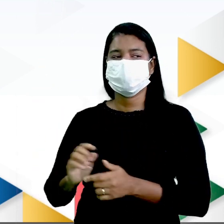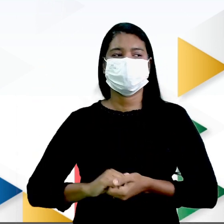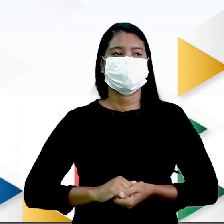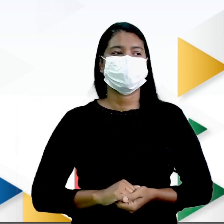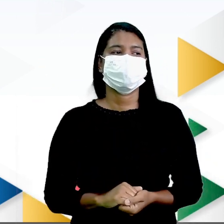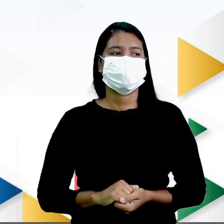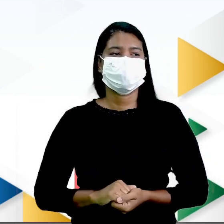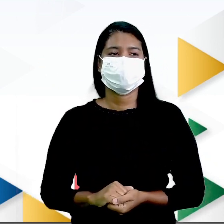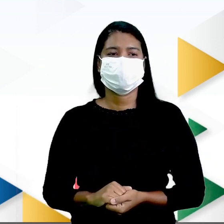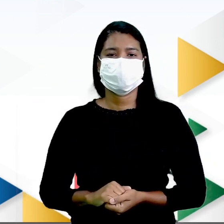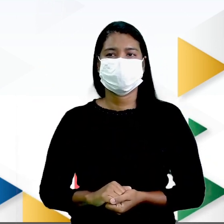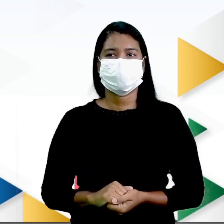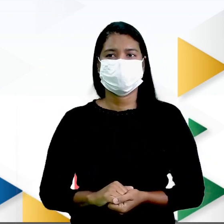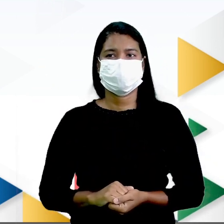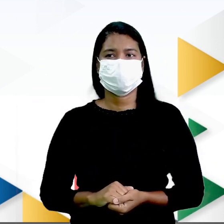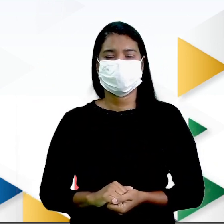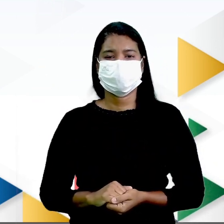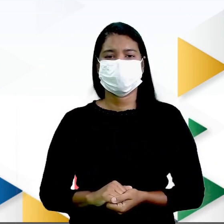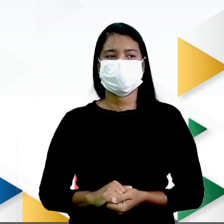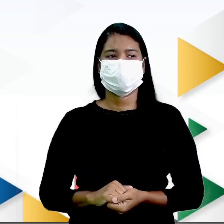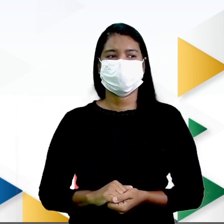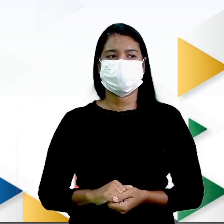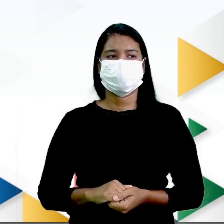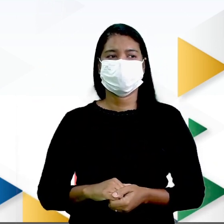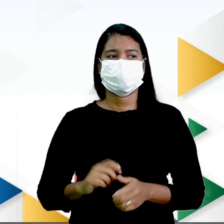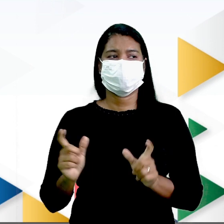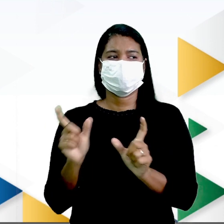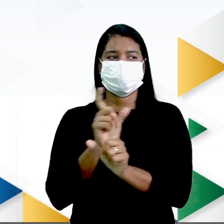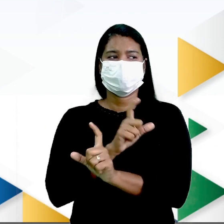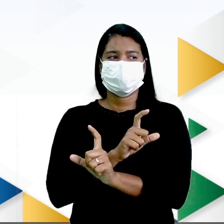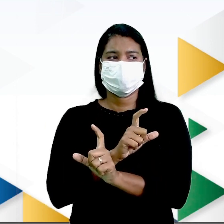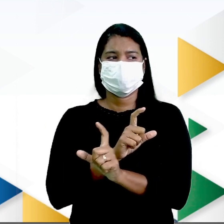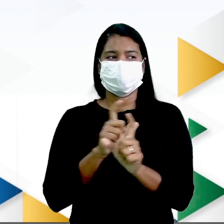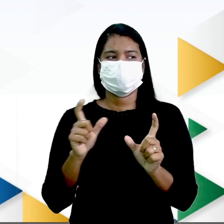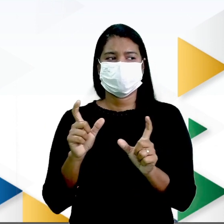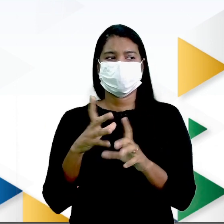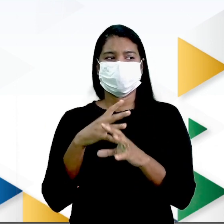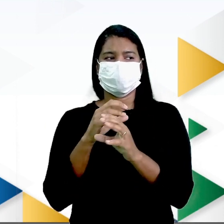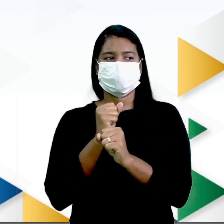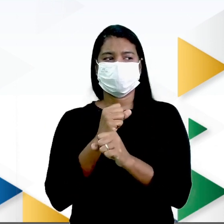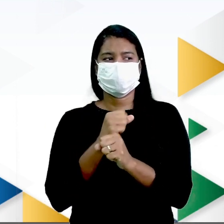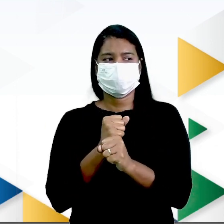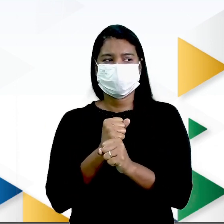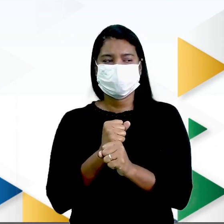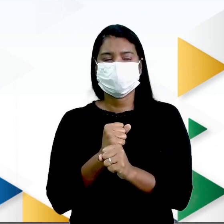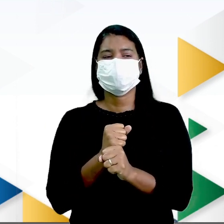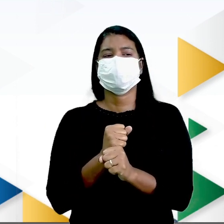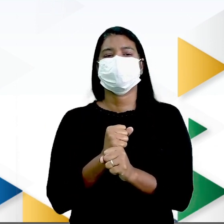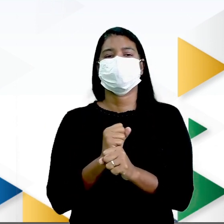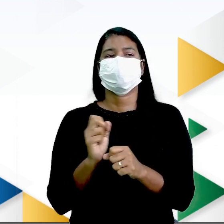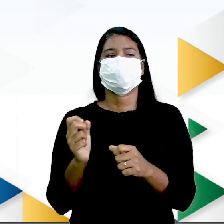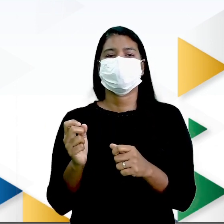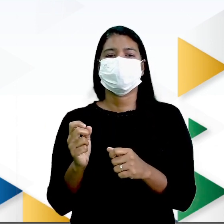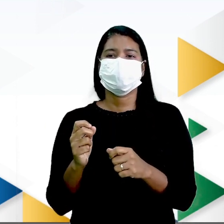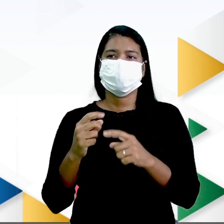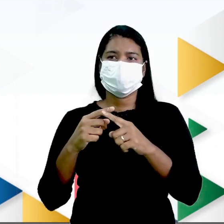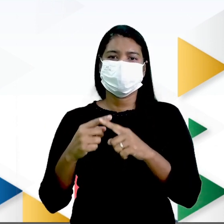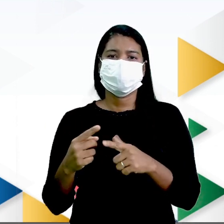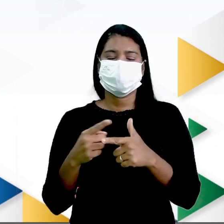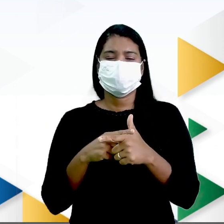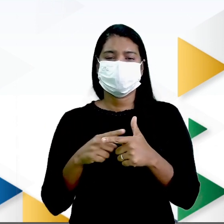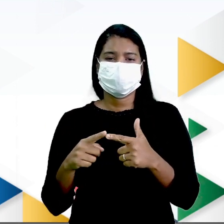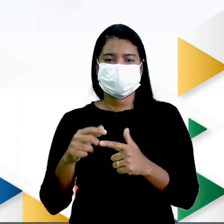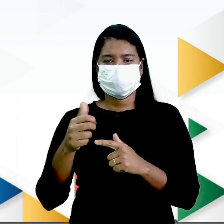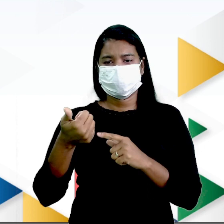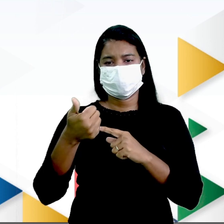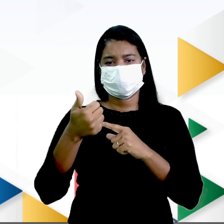no denominador, passa para o outro lado, lá o outro membro, multiplicando, tá bom? Que é o inverso da divisão. Então vai ficar 180